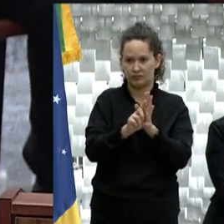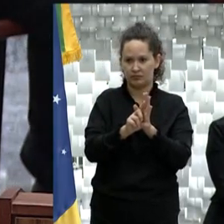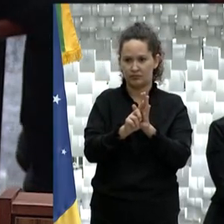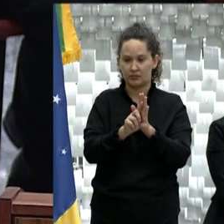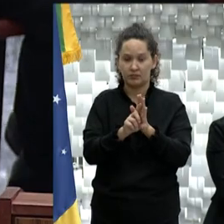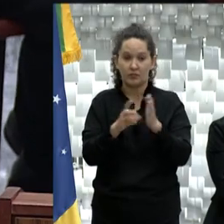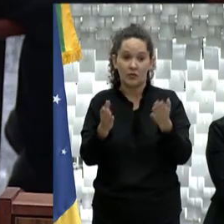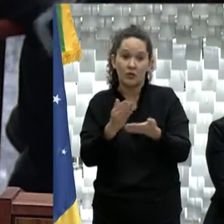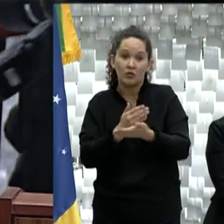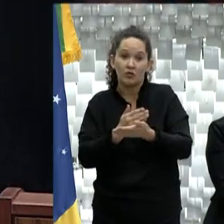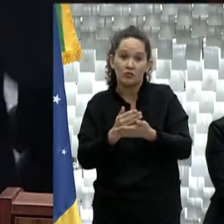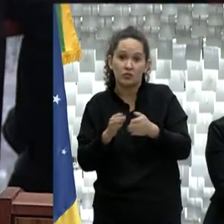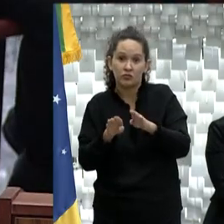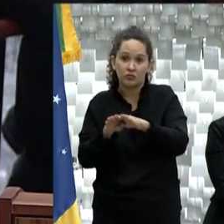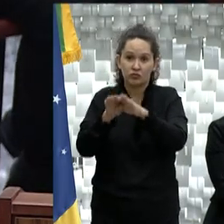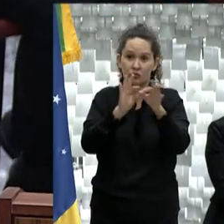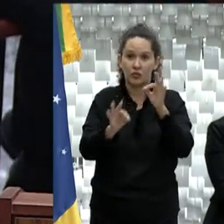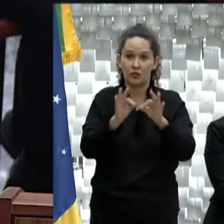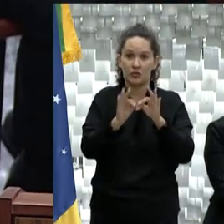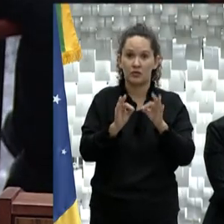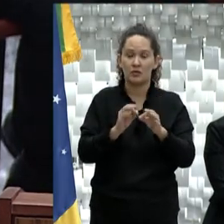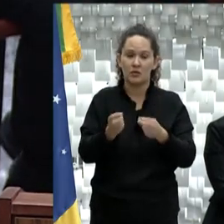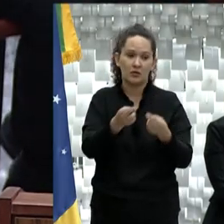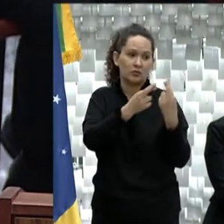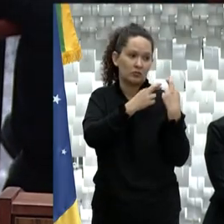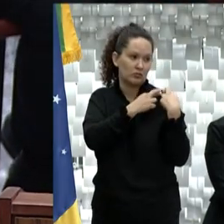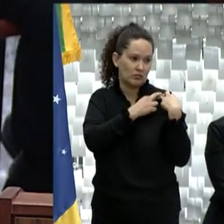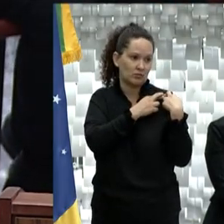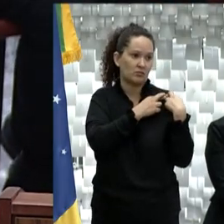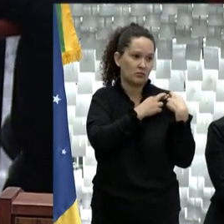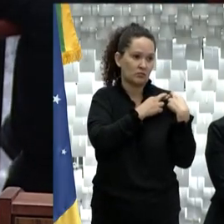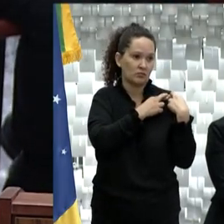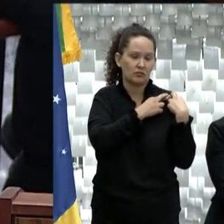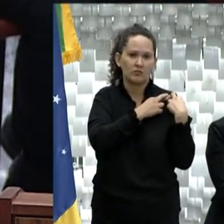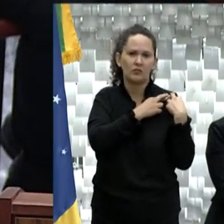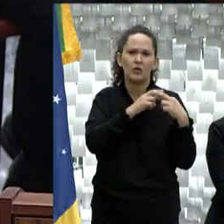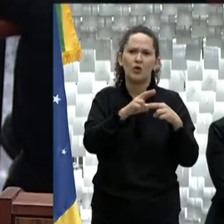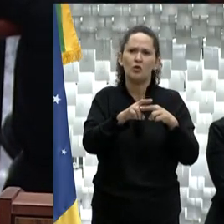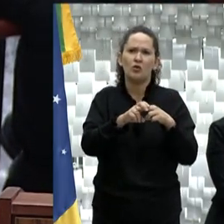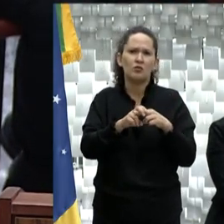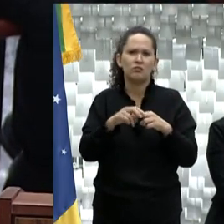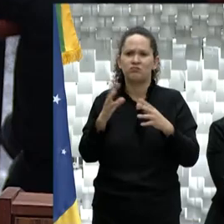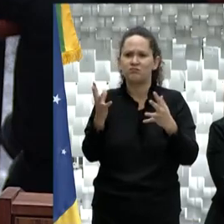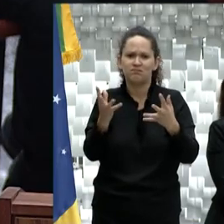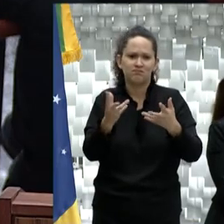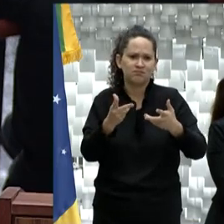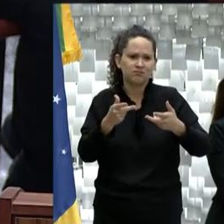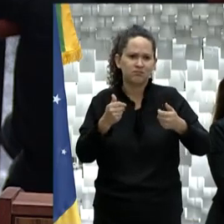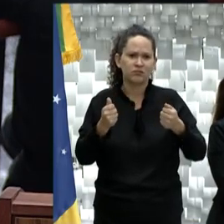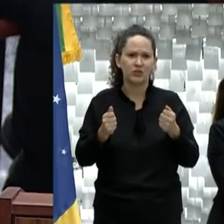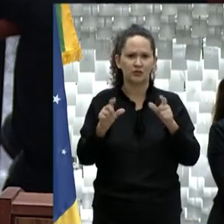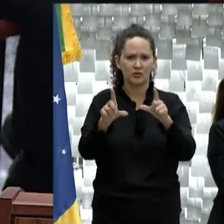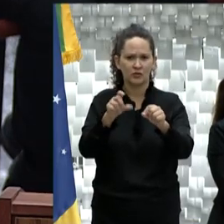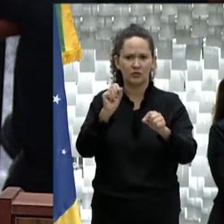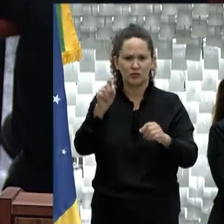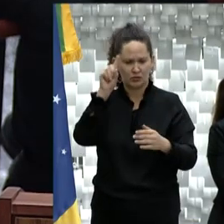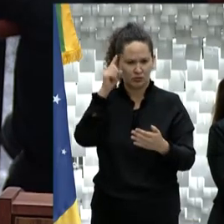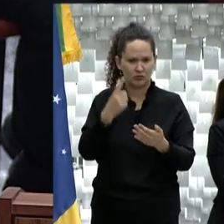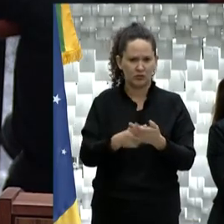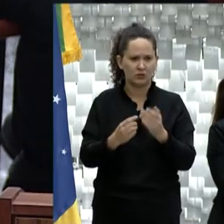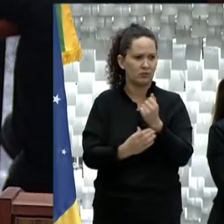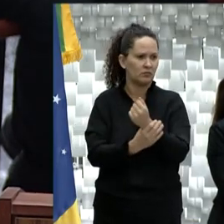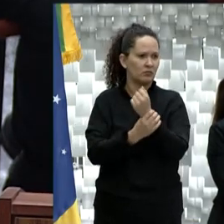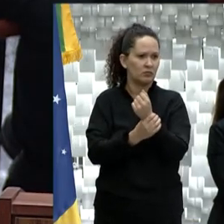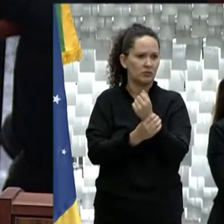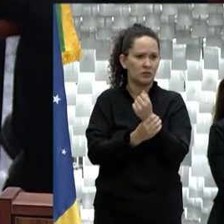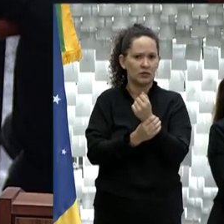Desde então, o Superior Tribunal de Justiça tem sido responsável por uma formidável coleção de decisões que